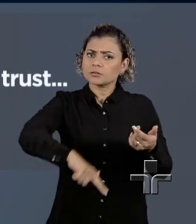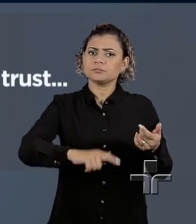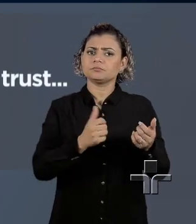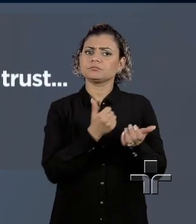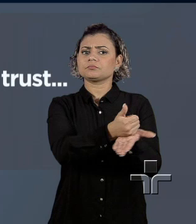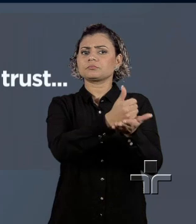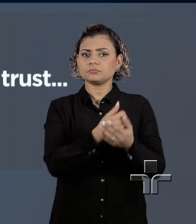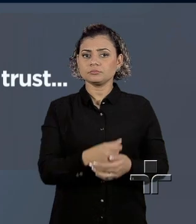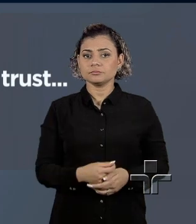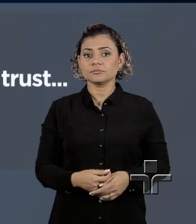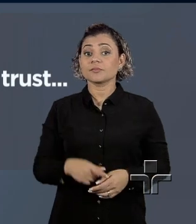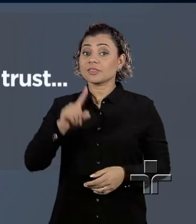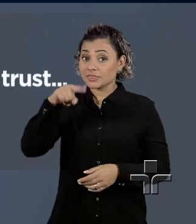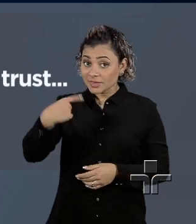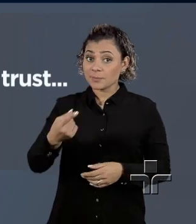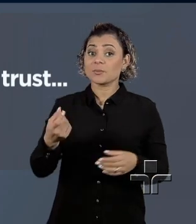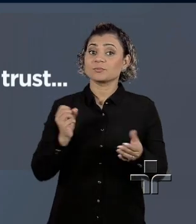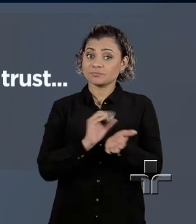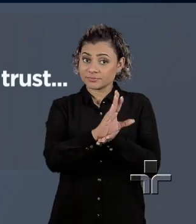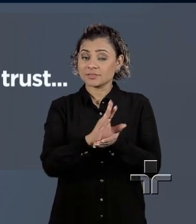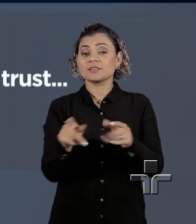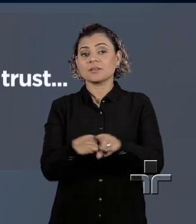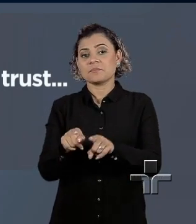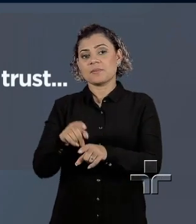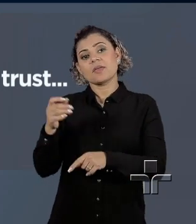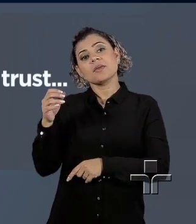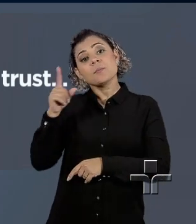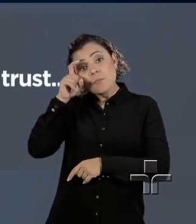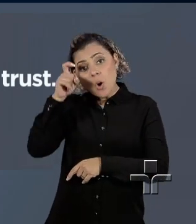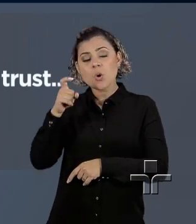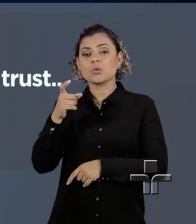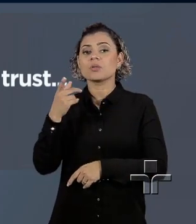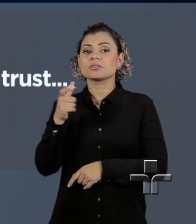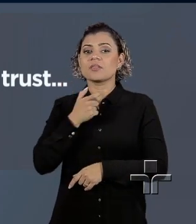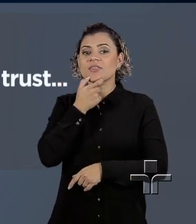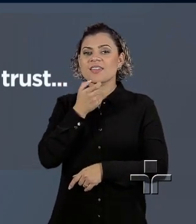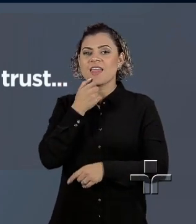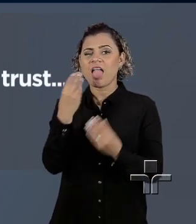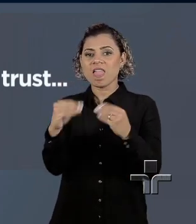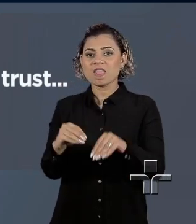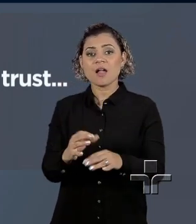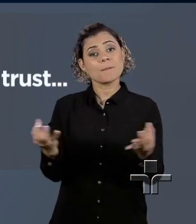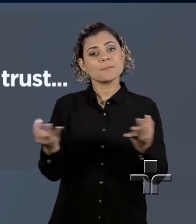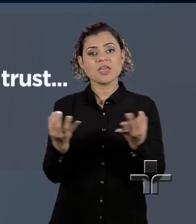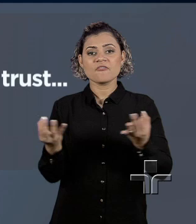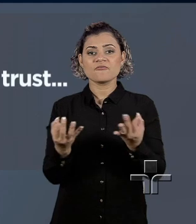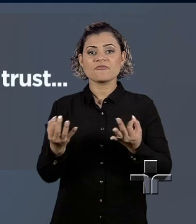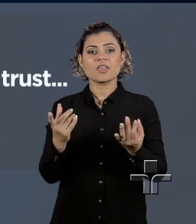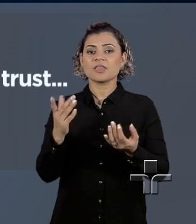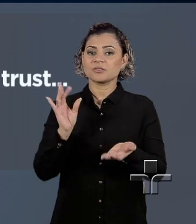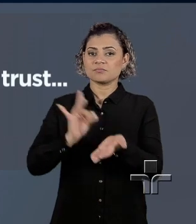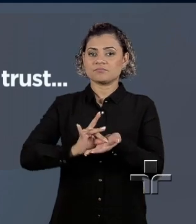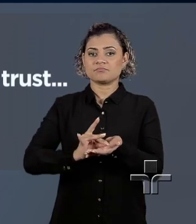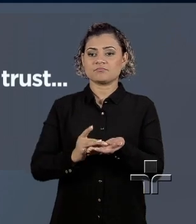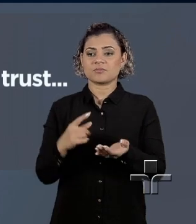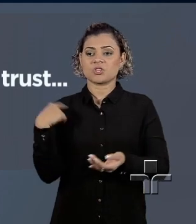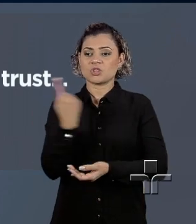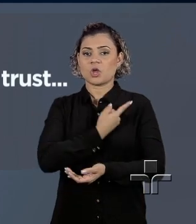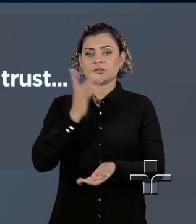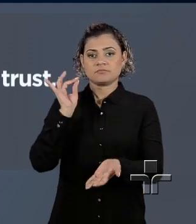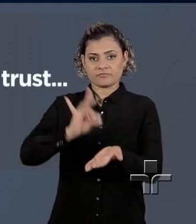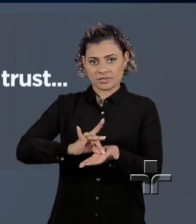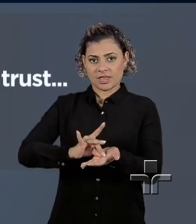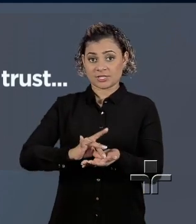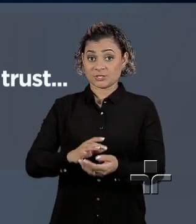A mensagem foi retransmitida a Sérgio Moro, que respondeu parte em inglês. Excelente, in Fux we trust. Em português,